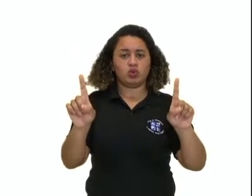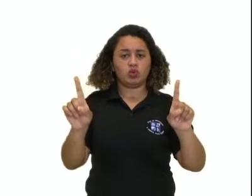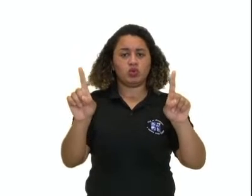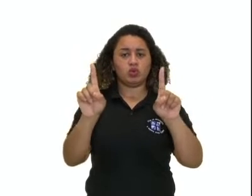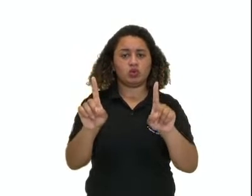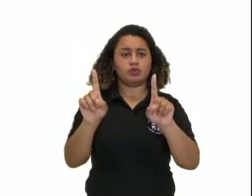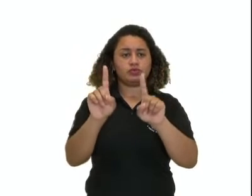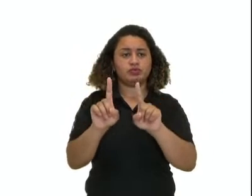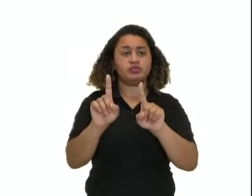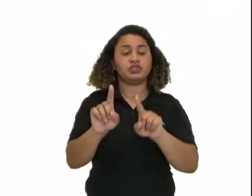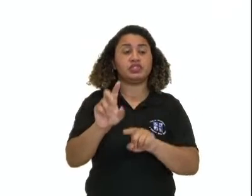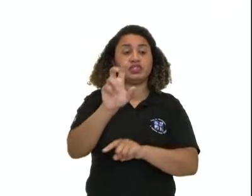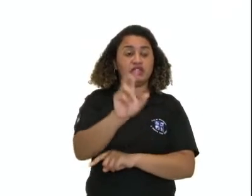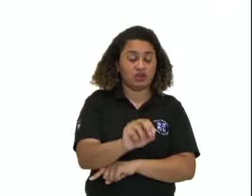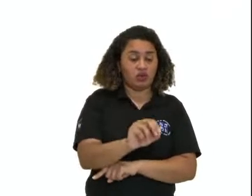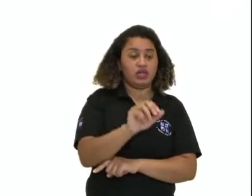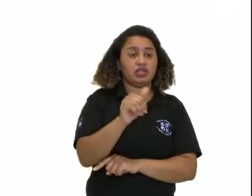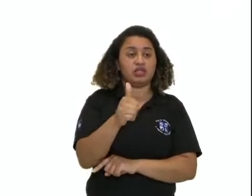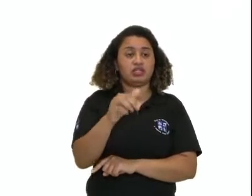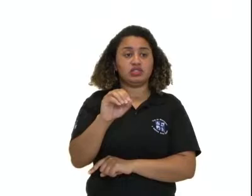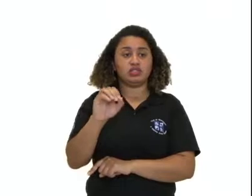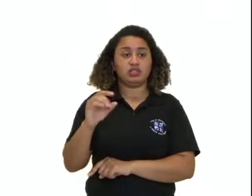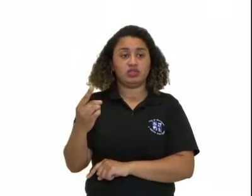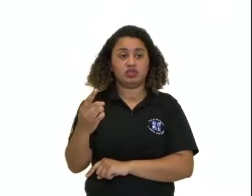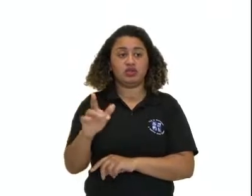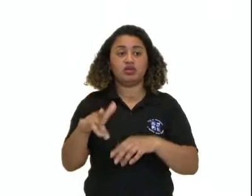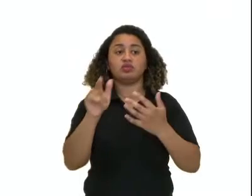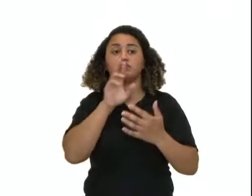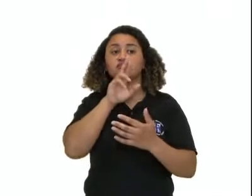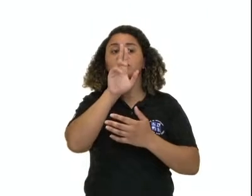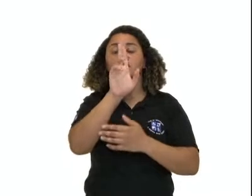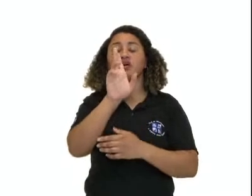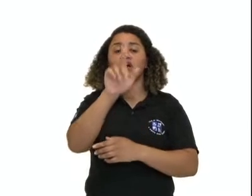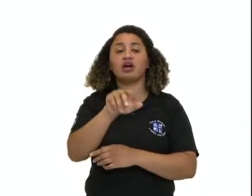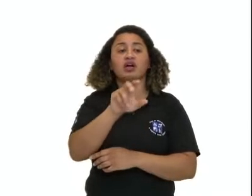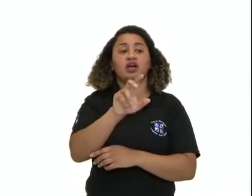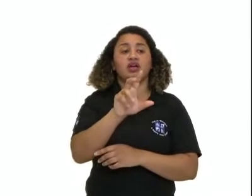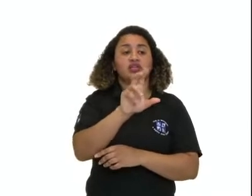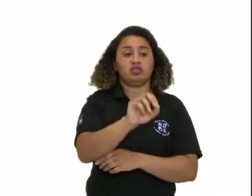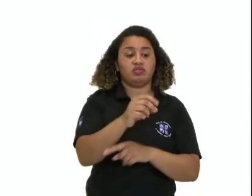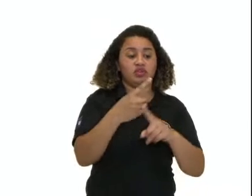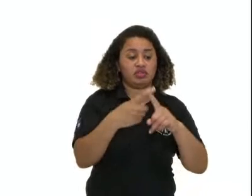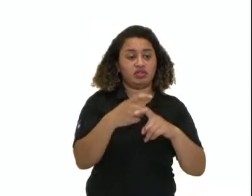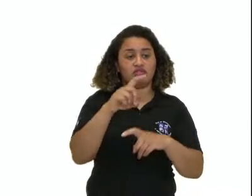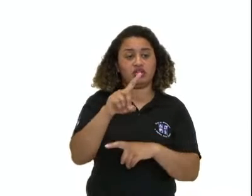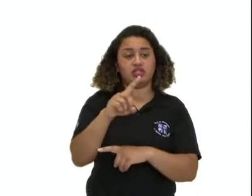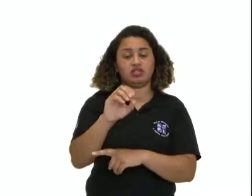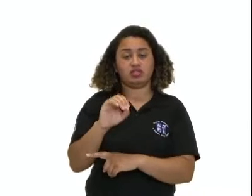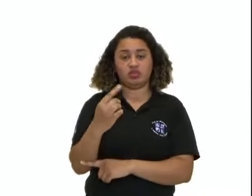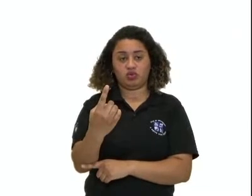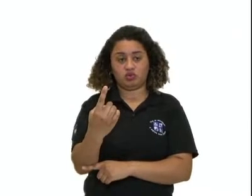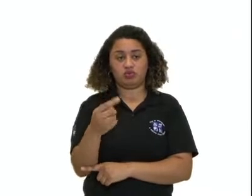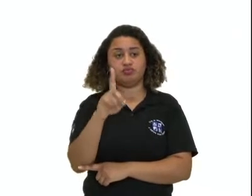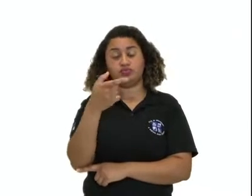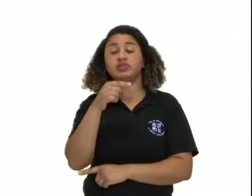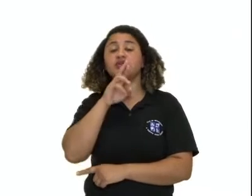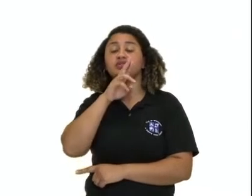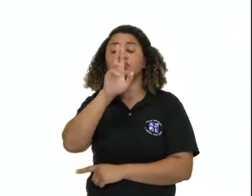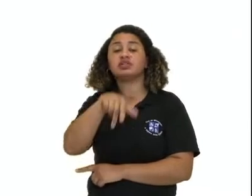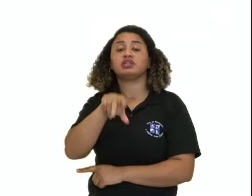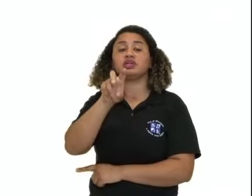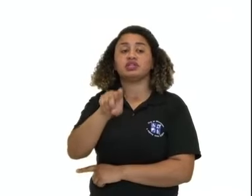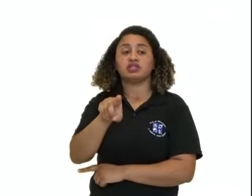de 101. Então, o resultado é 50 vezes 101, ou seja, 5.050.